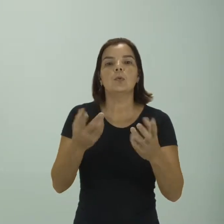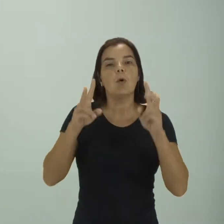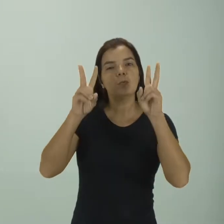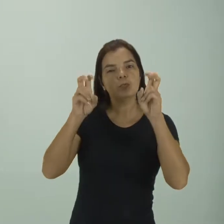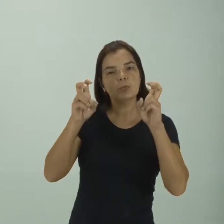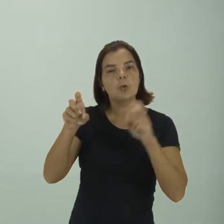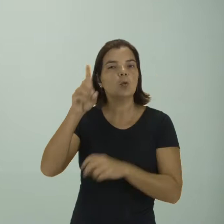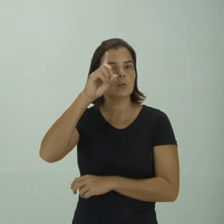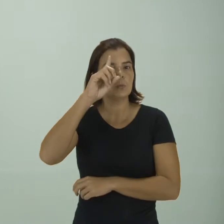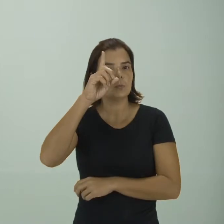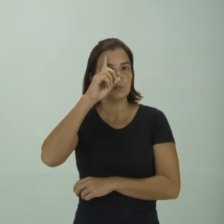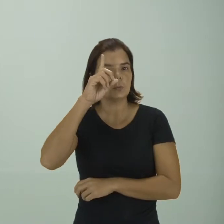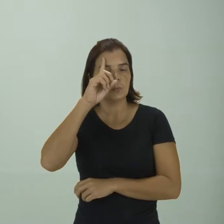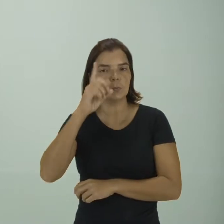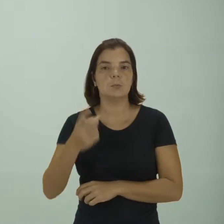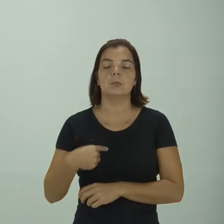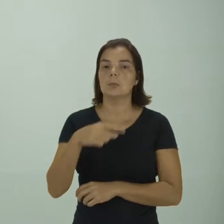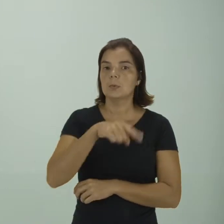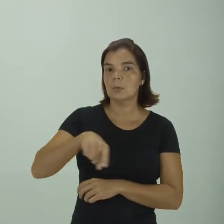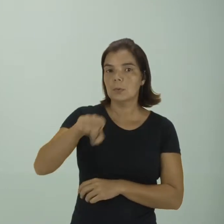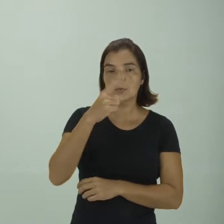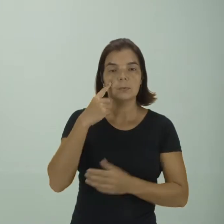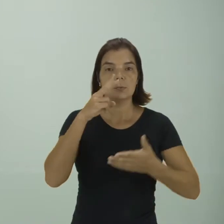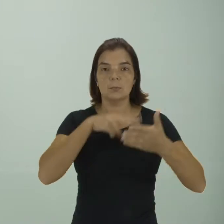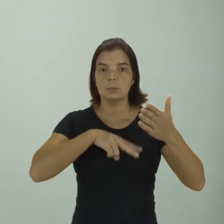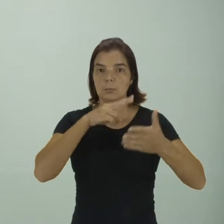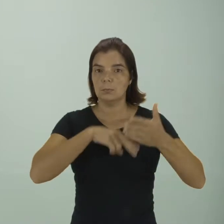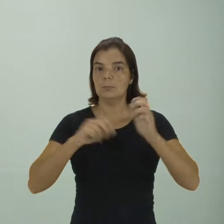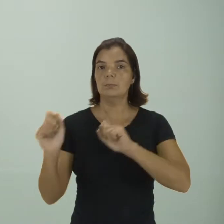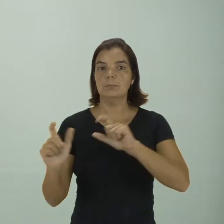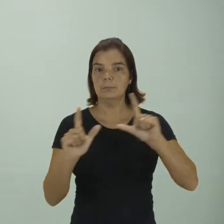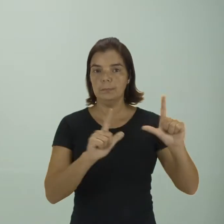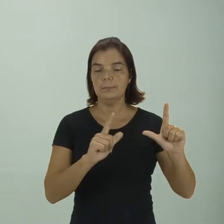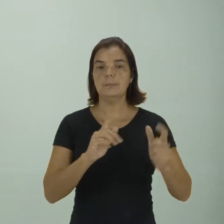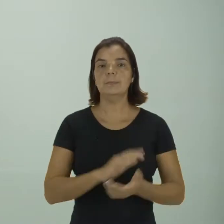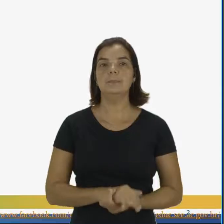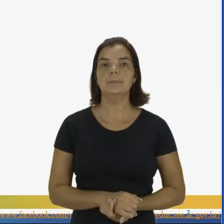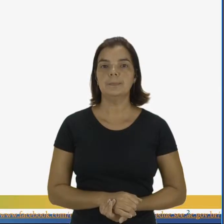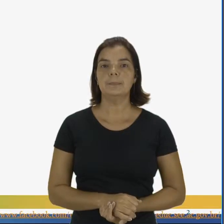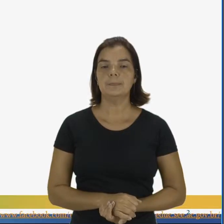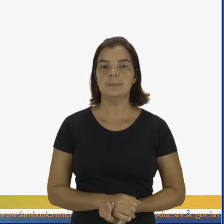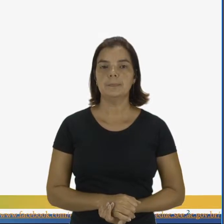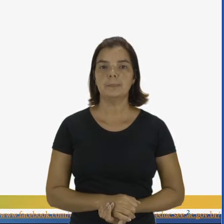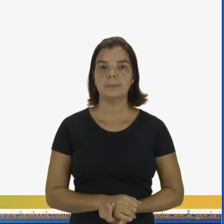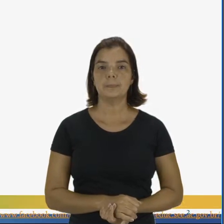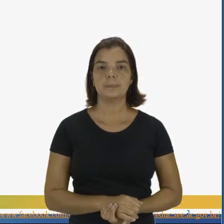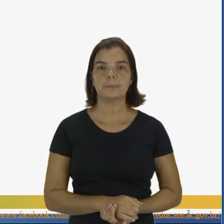no nosso cotidiano. Eu quero que vocês confiram aqui comigo na imagem agora.